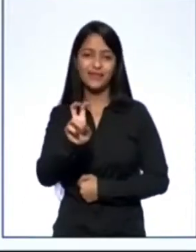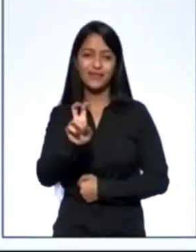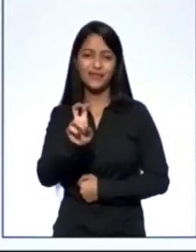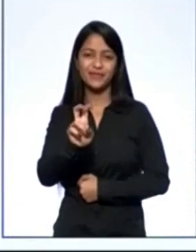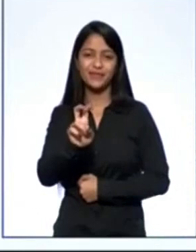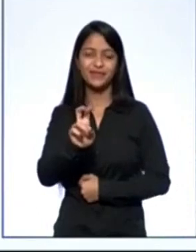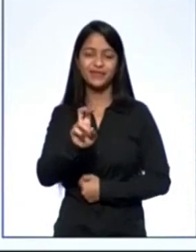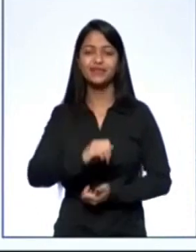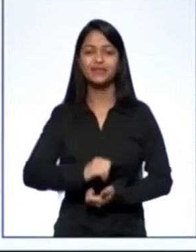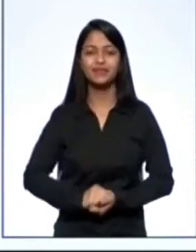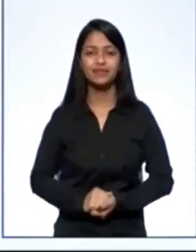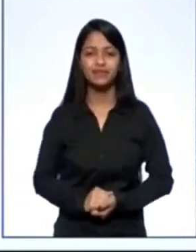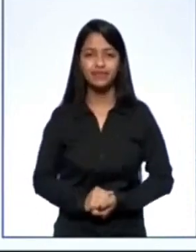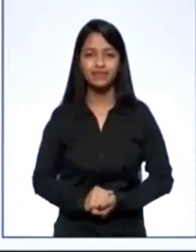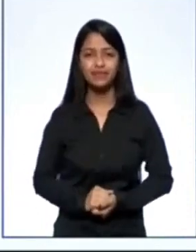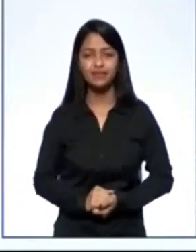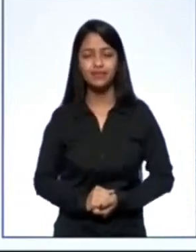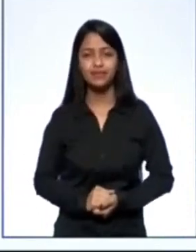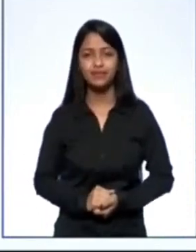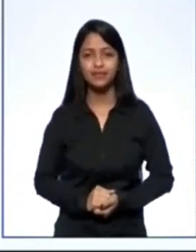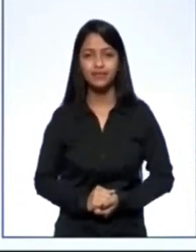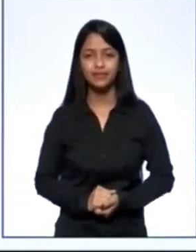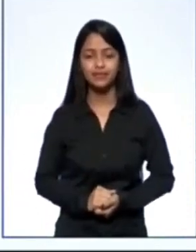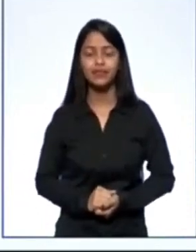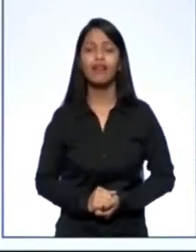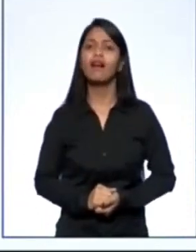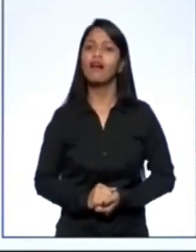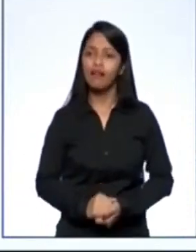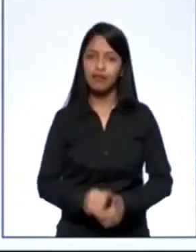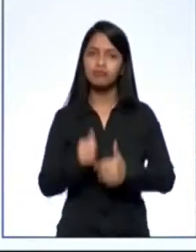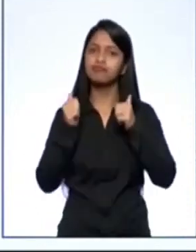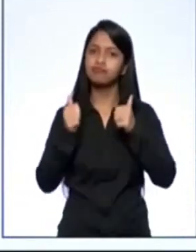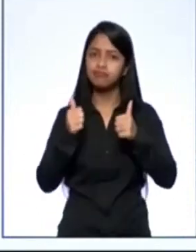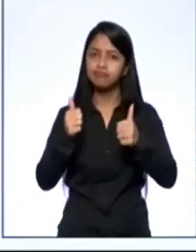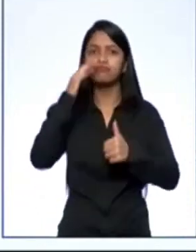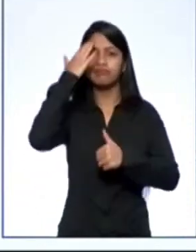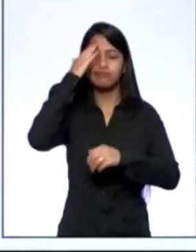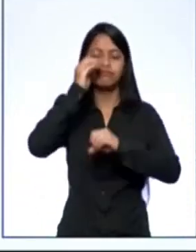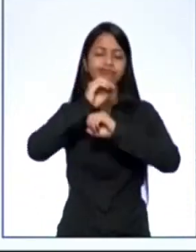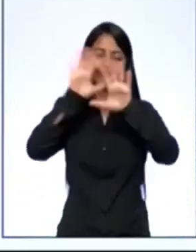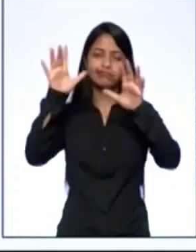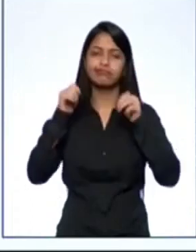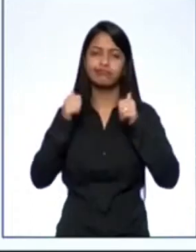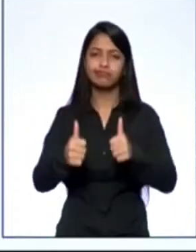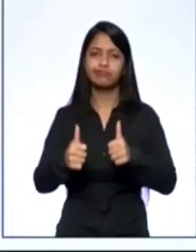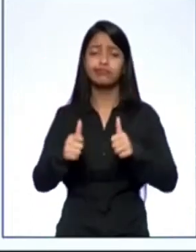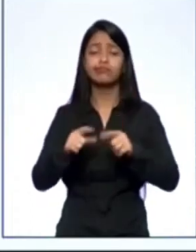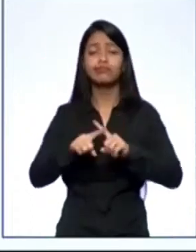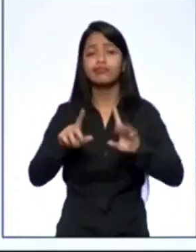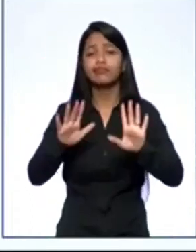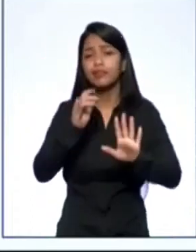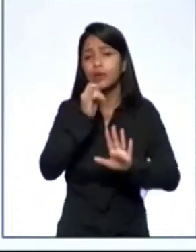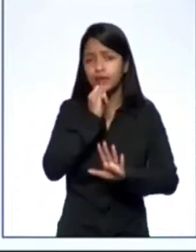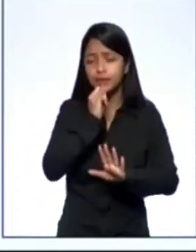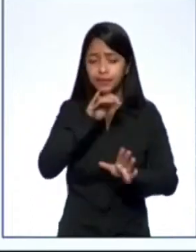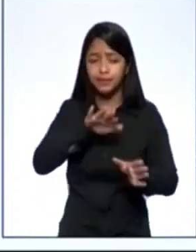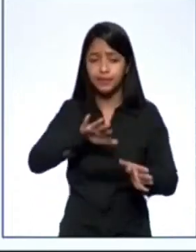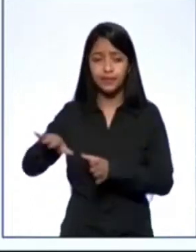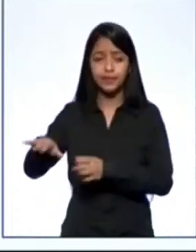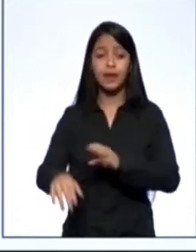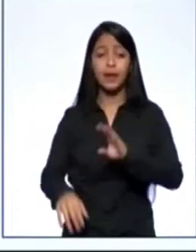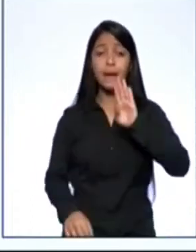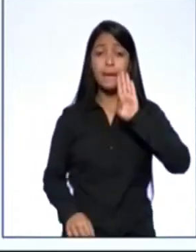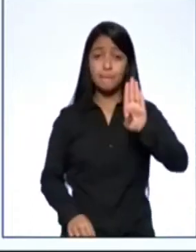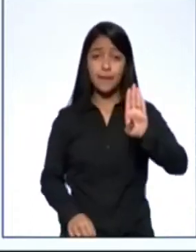igual a A 5 A beleza visor Beleza agora por exemplo ali o ponto b